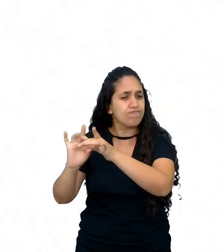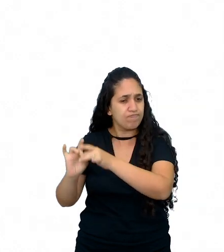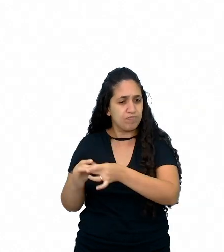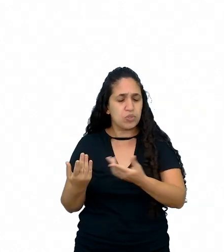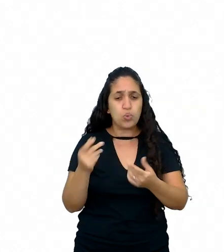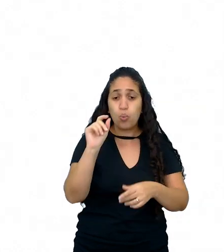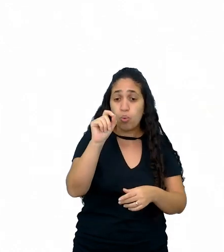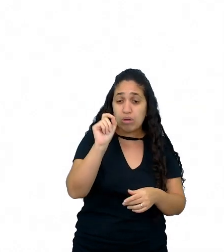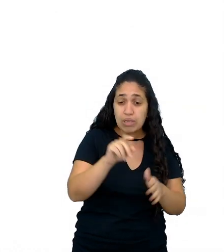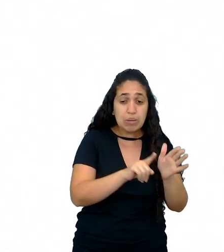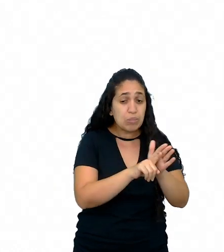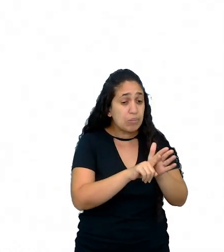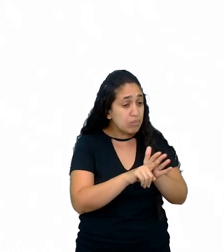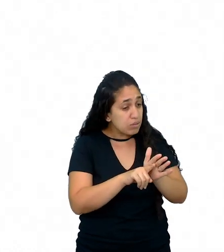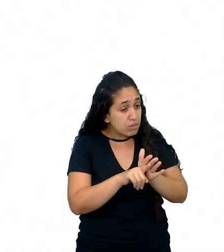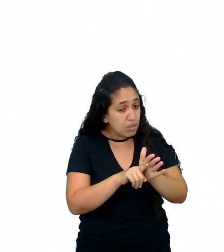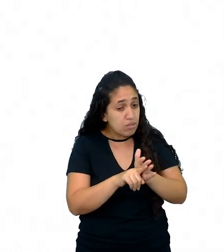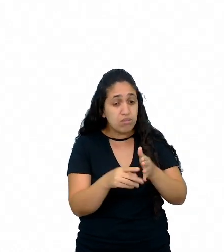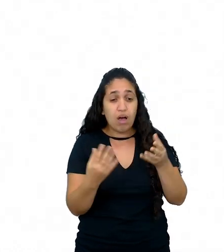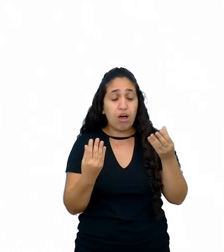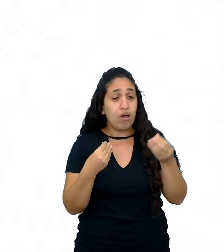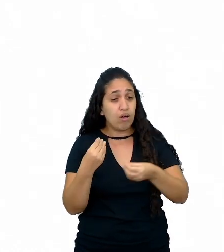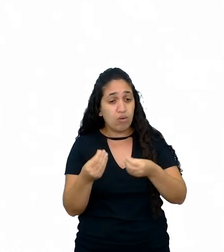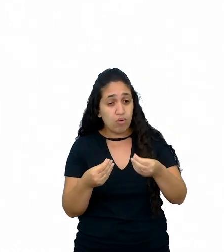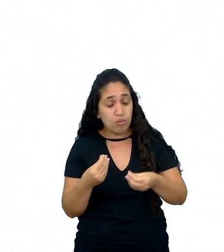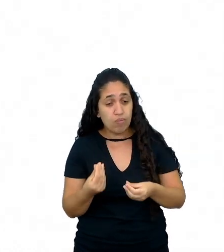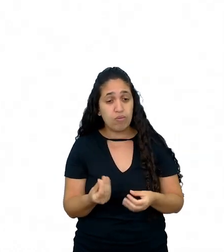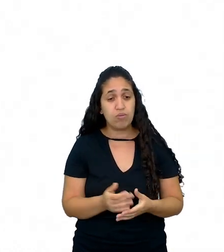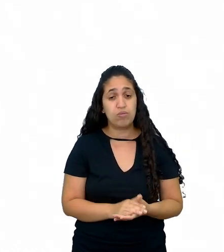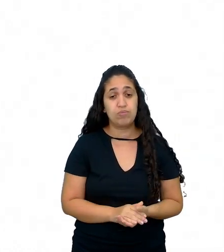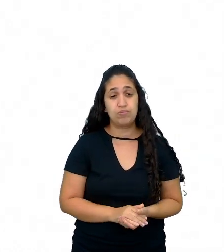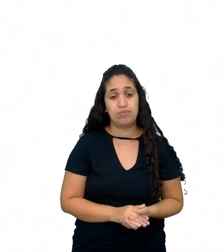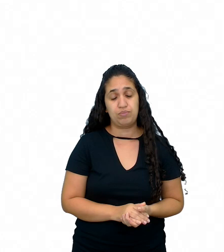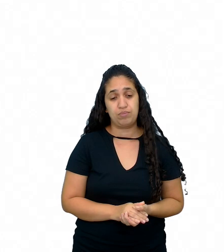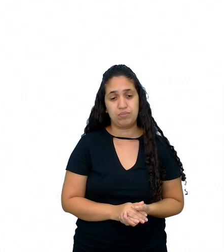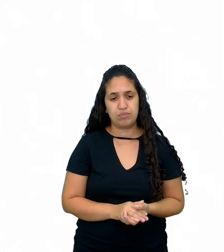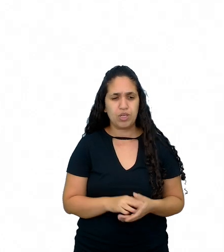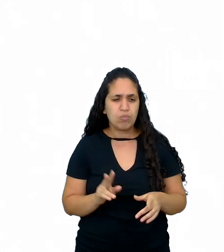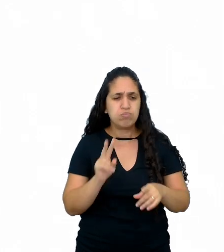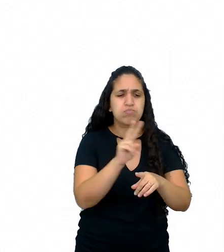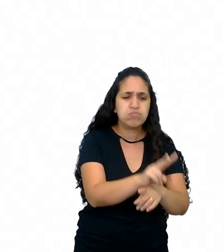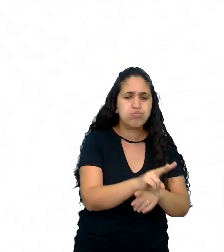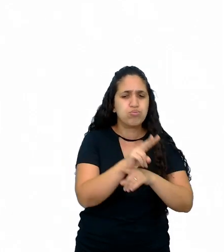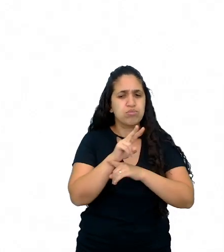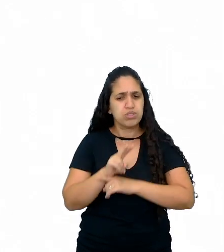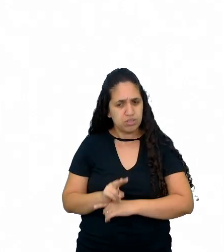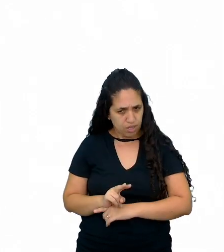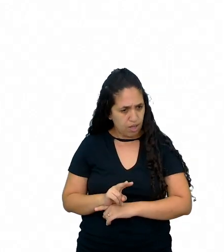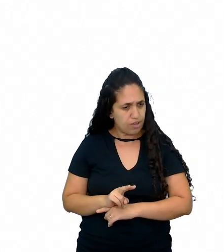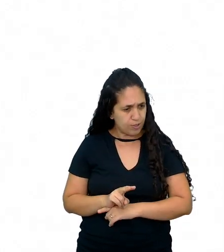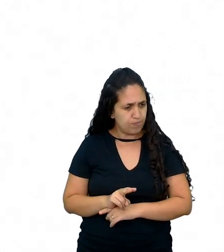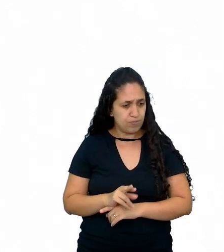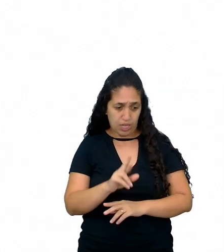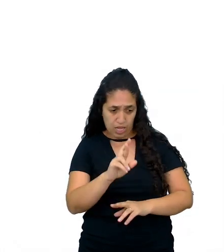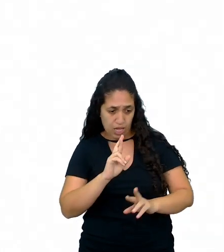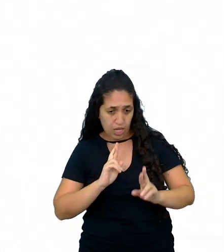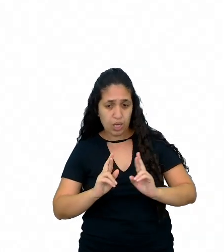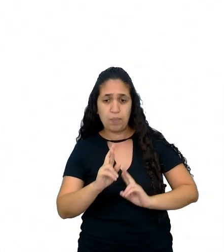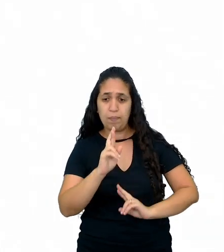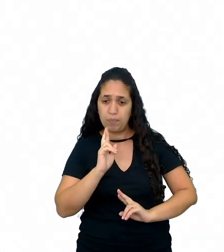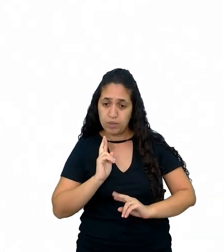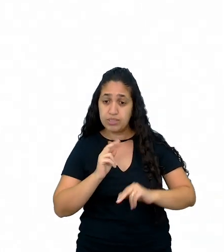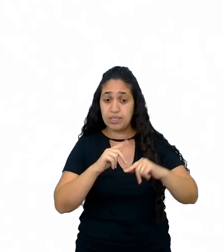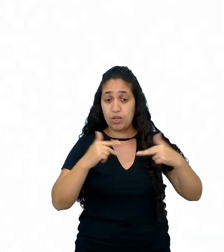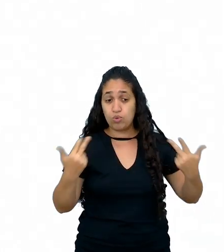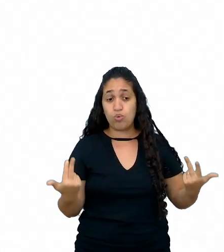vão ter que pesquisar, como eles vão ter que buscar as respostas para aquilo que eles